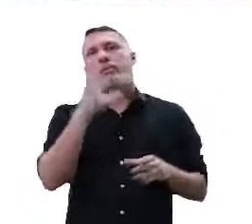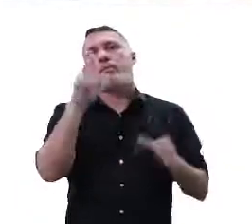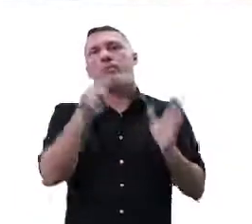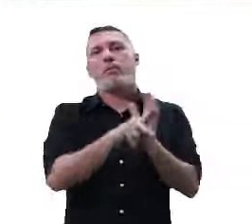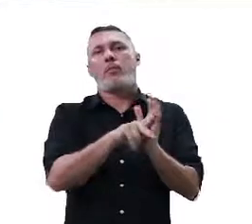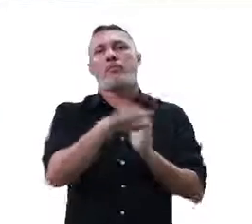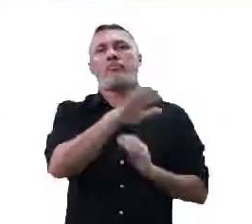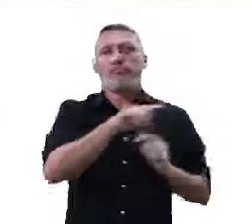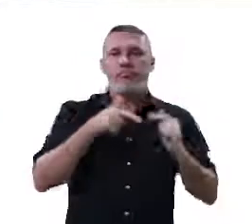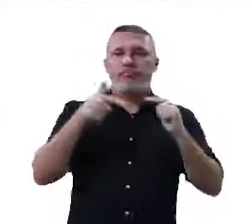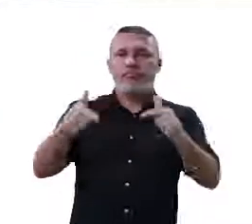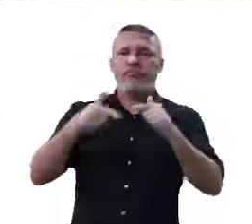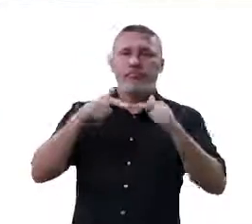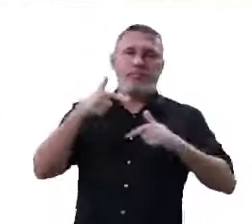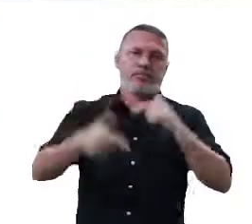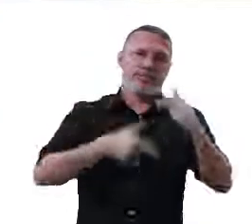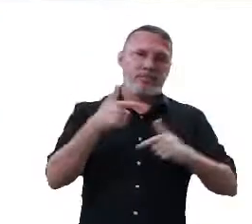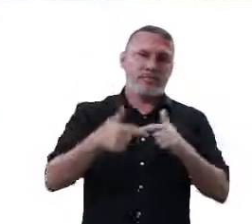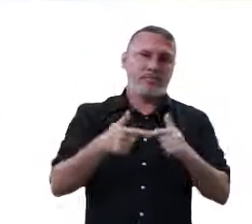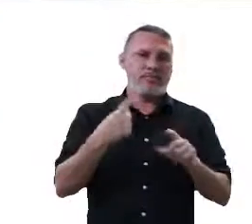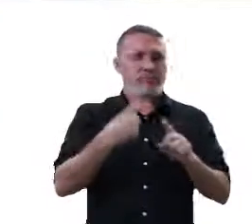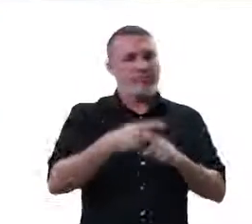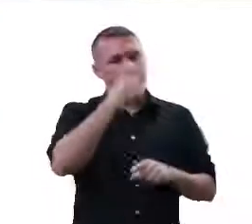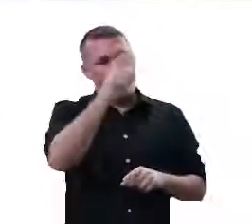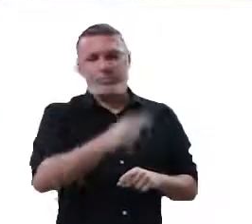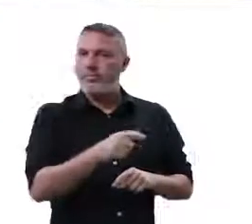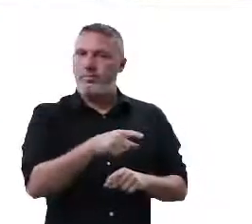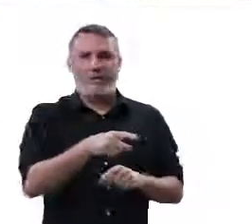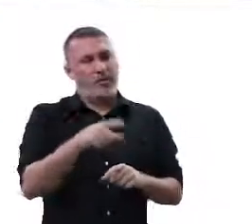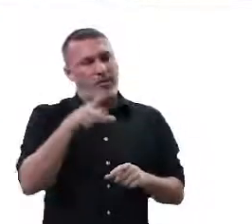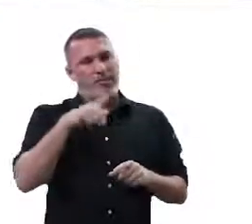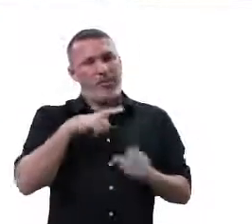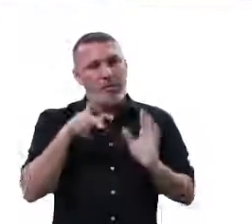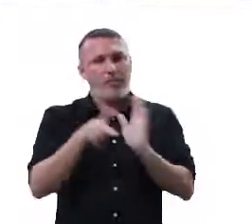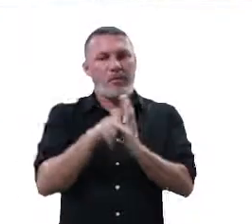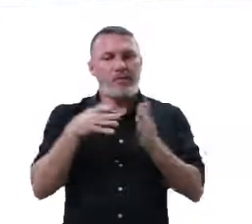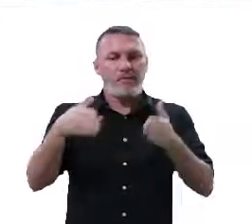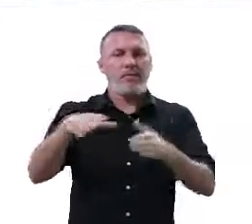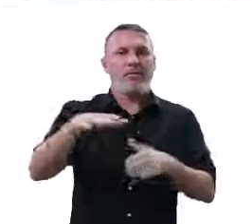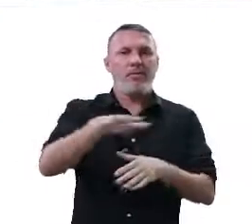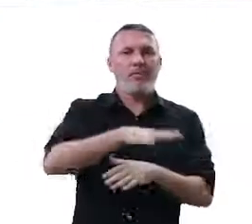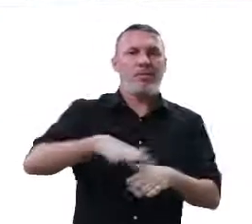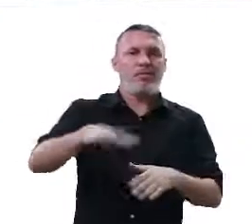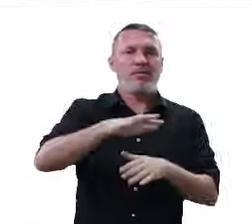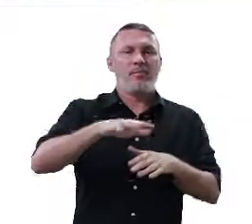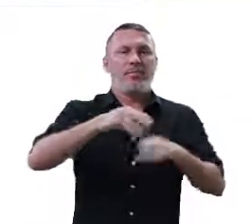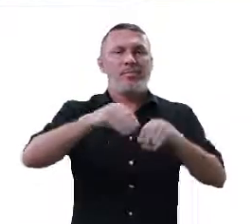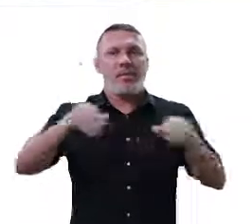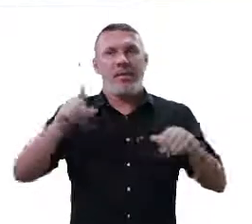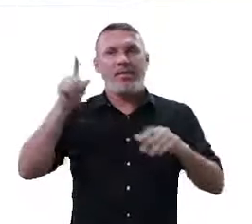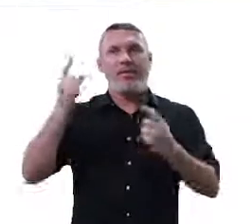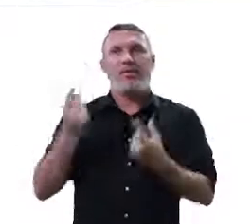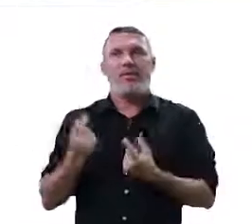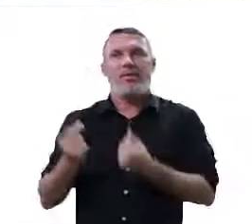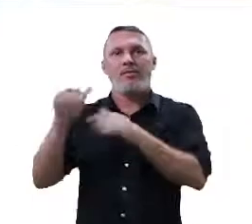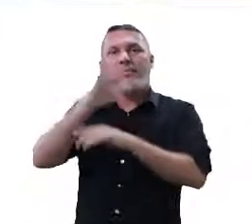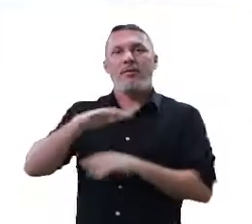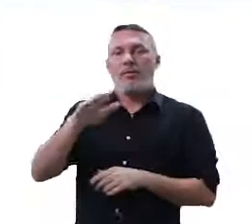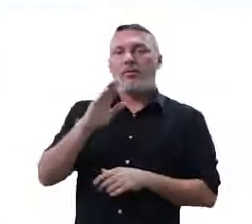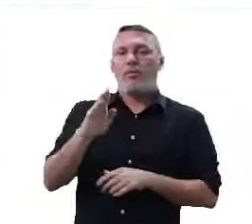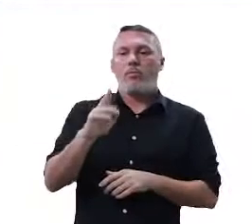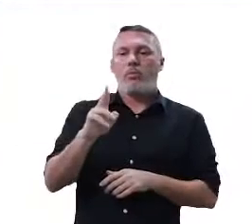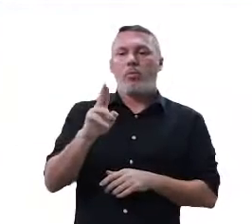de produção servil. Né? O servo não pertence a ninguém, ele pertence à terra. Certo? Aí, como eu falei também das